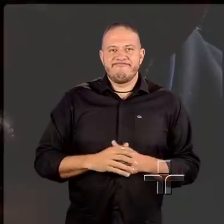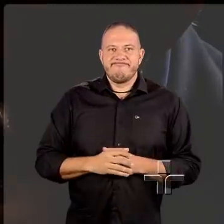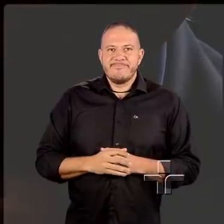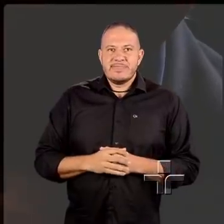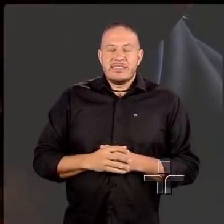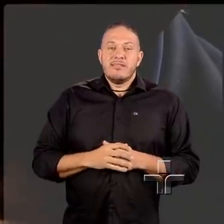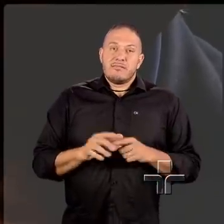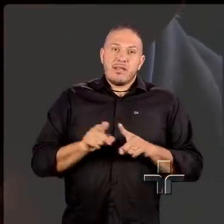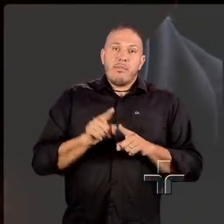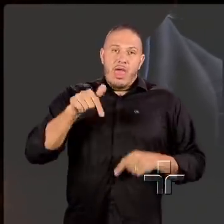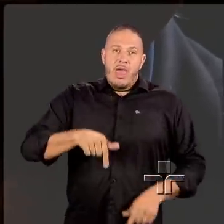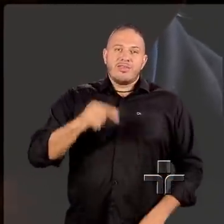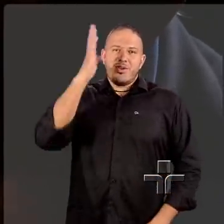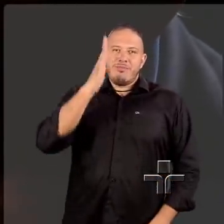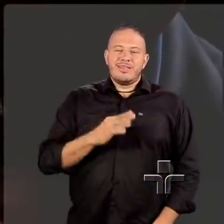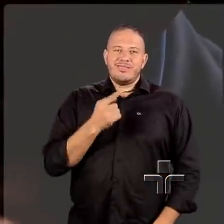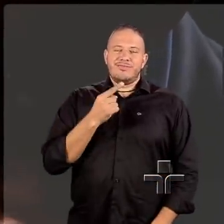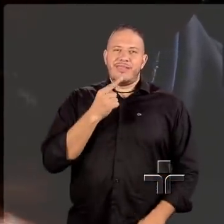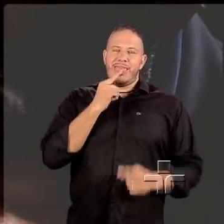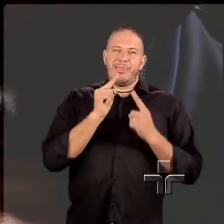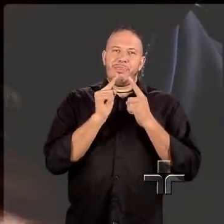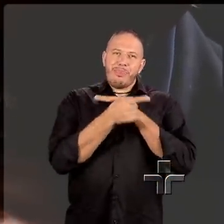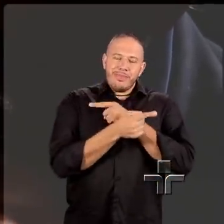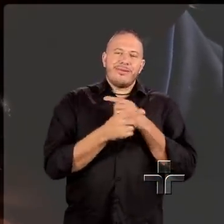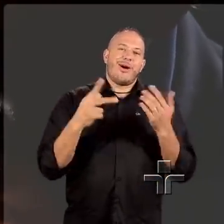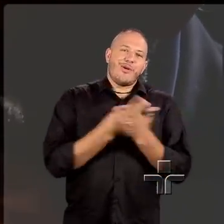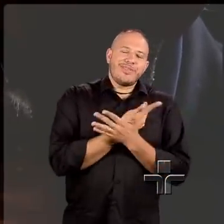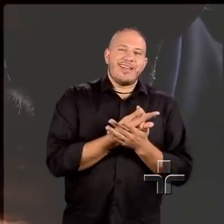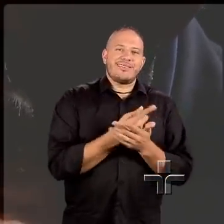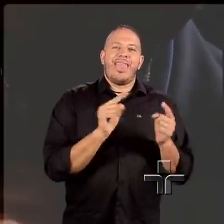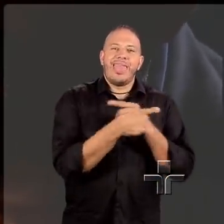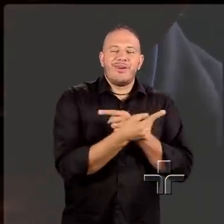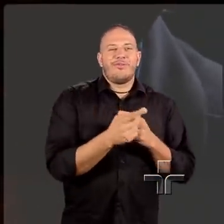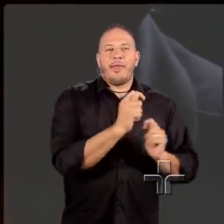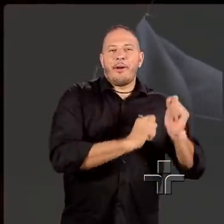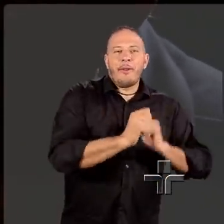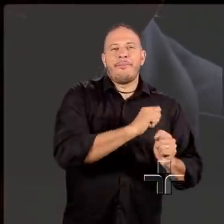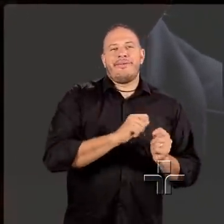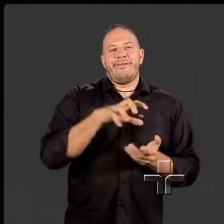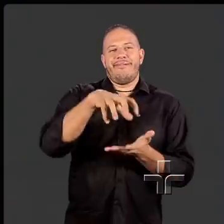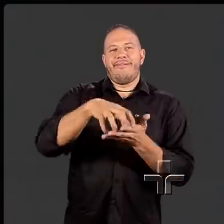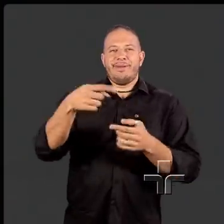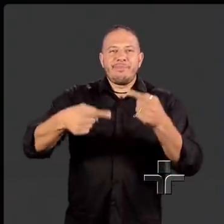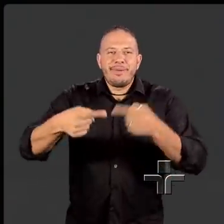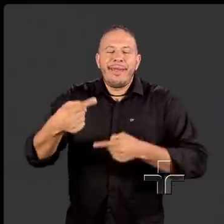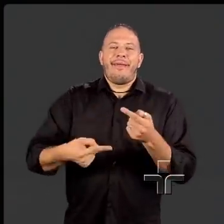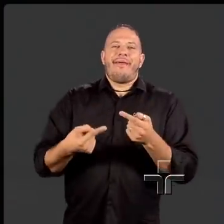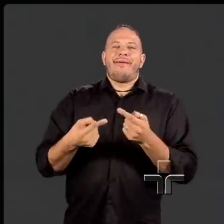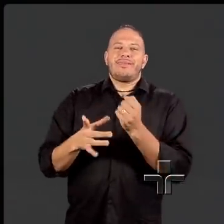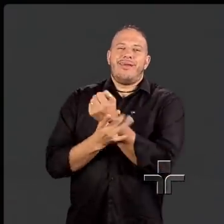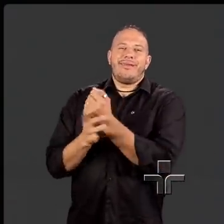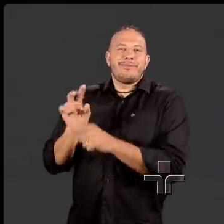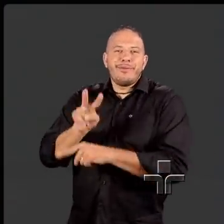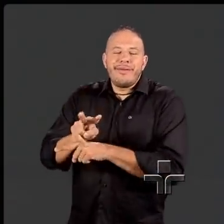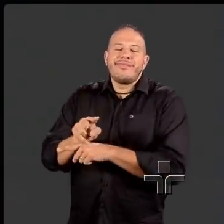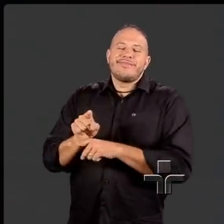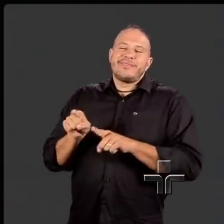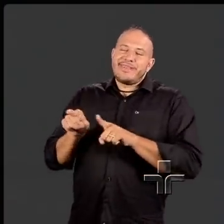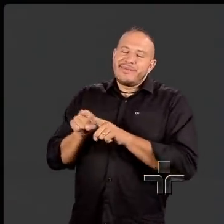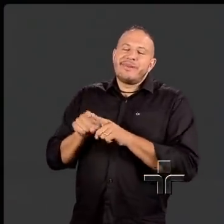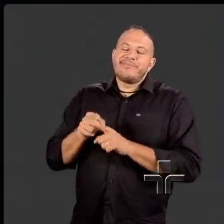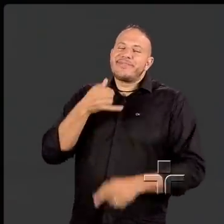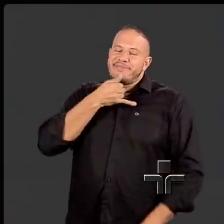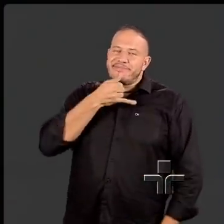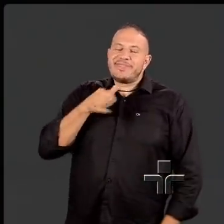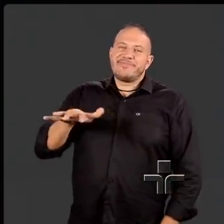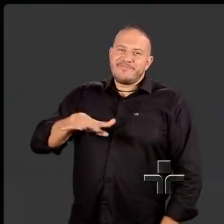próprios. Esse é o Brasil dos contrastes. Ele acontece na economia, na política, na segurança e também,